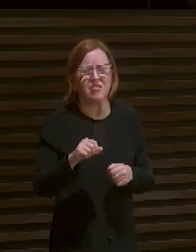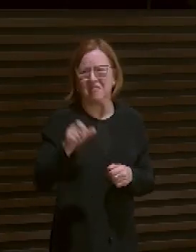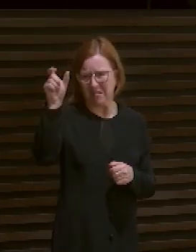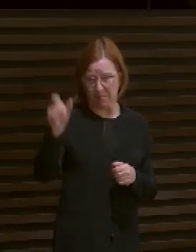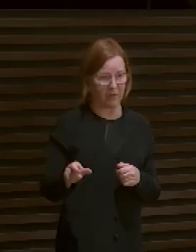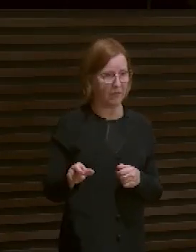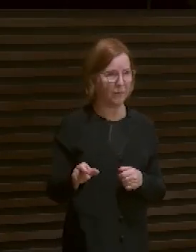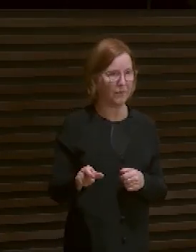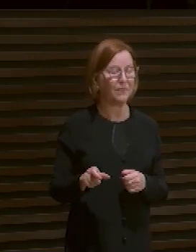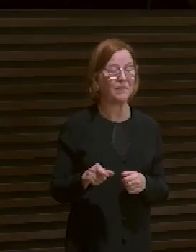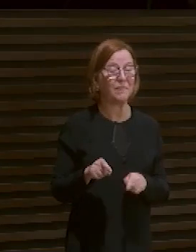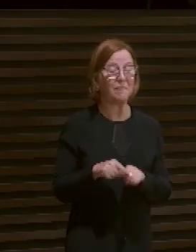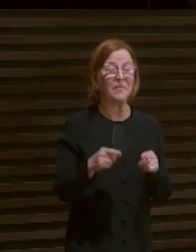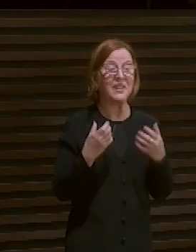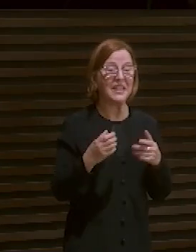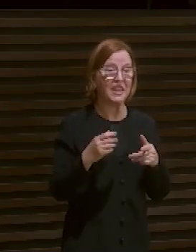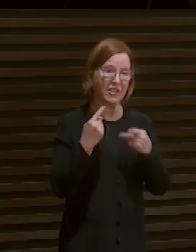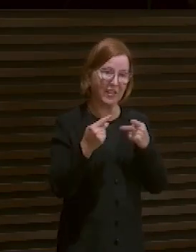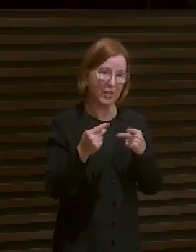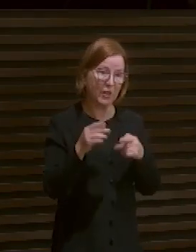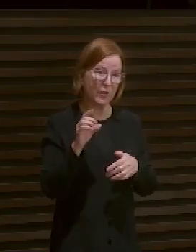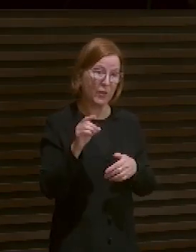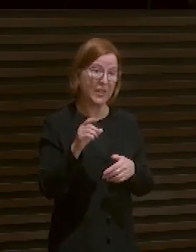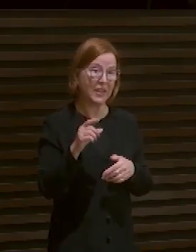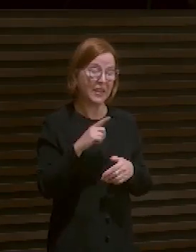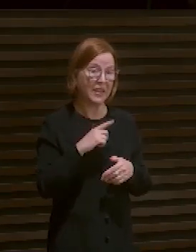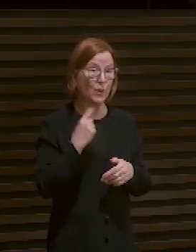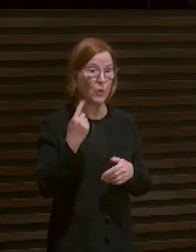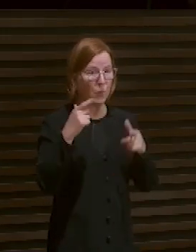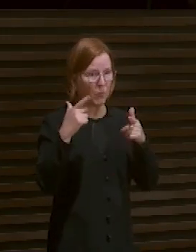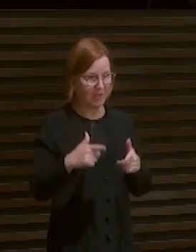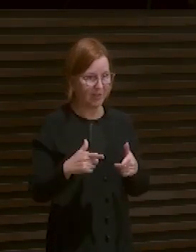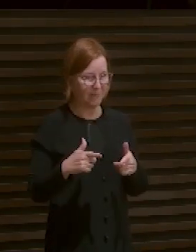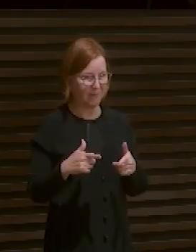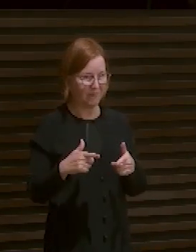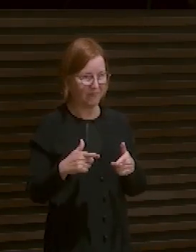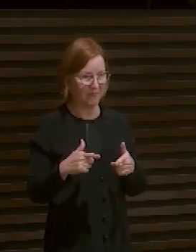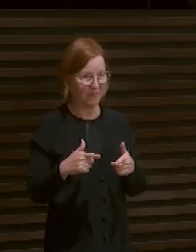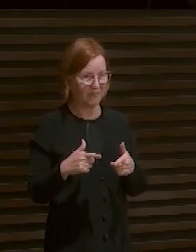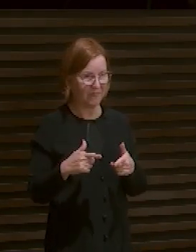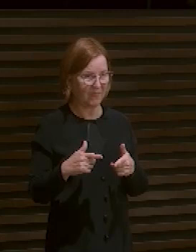E eu quero dizer para você, só tem um lugar para fazer com ele. É entregar